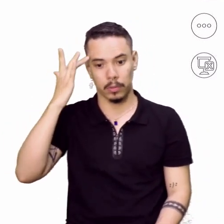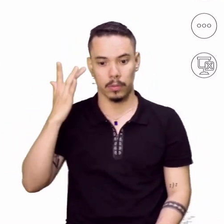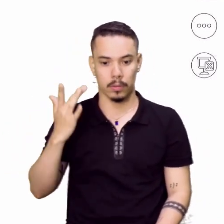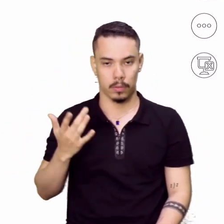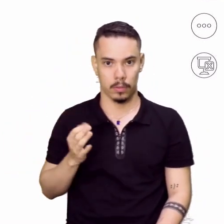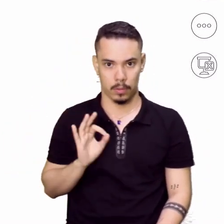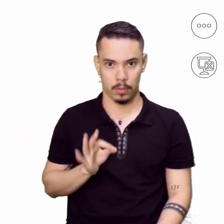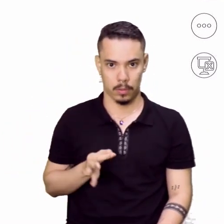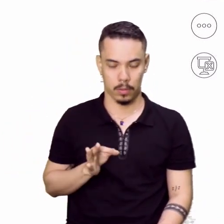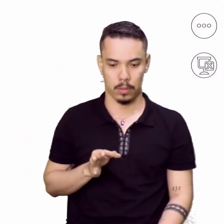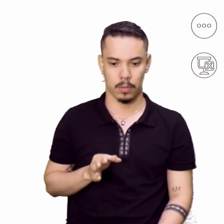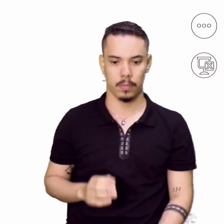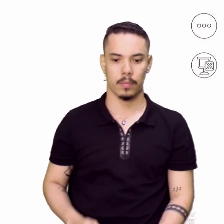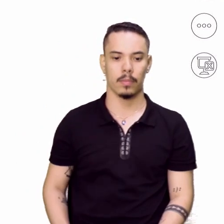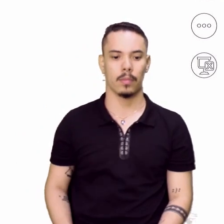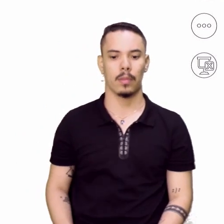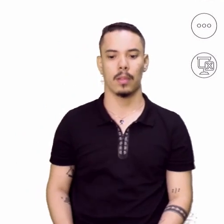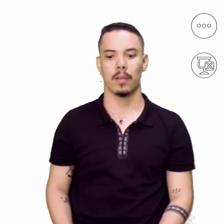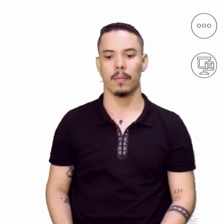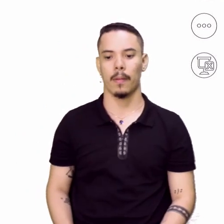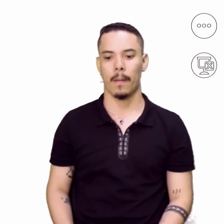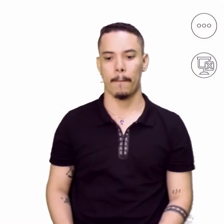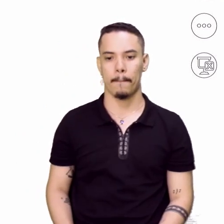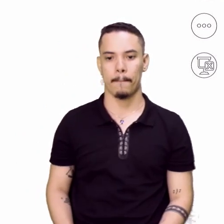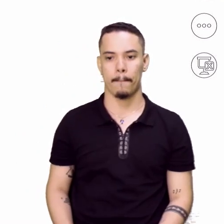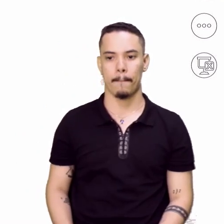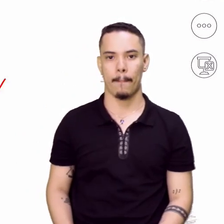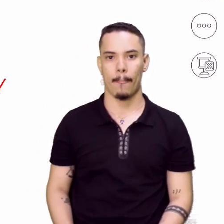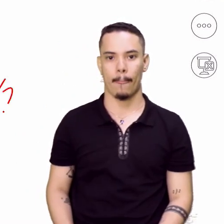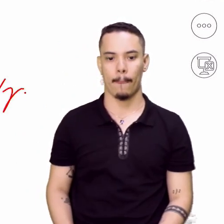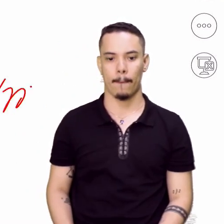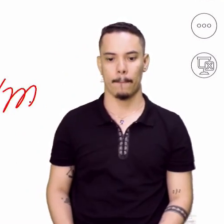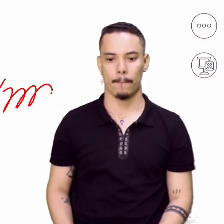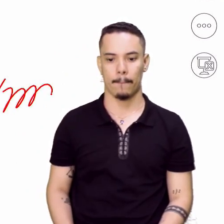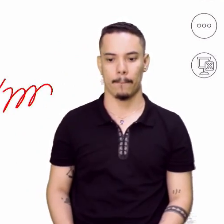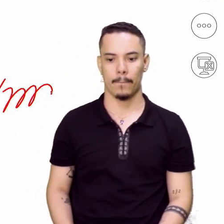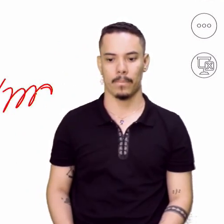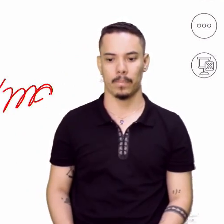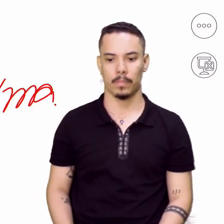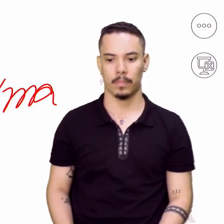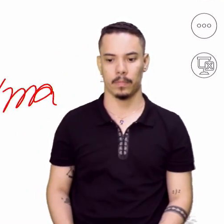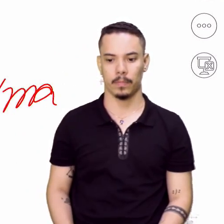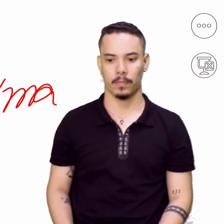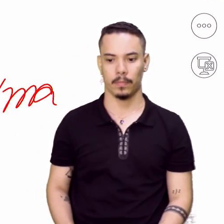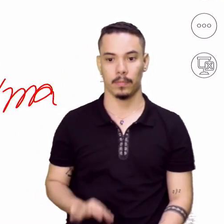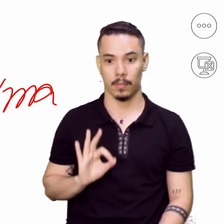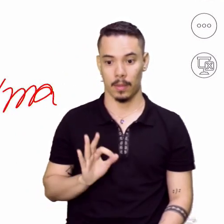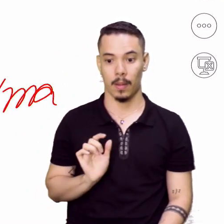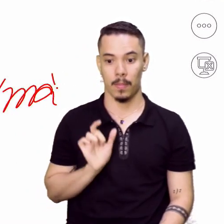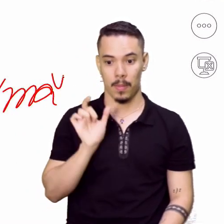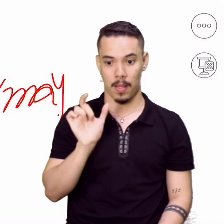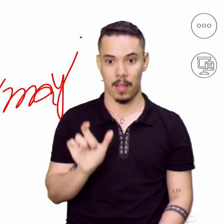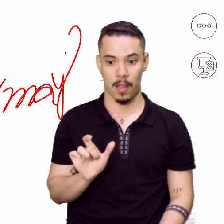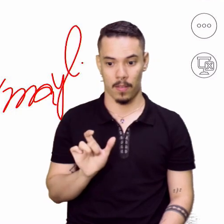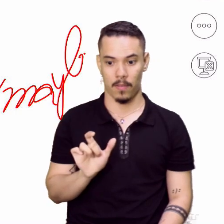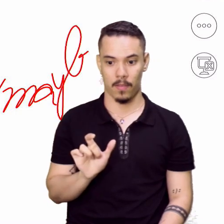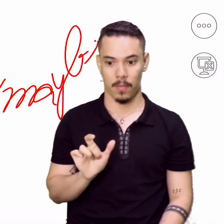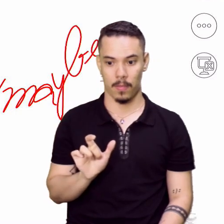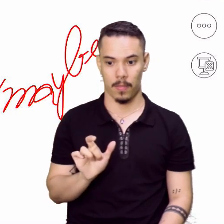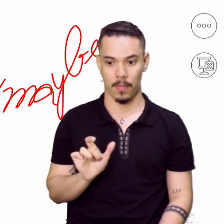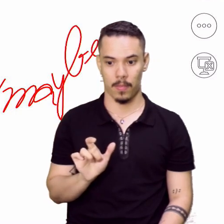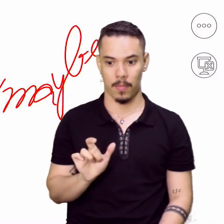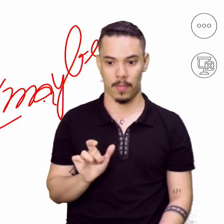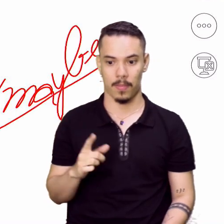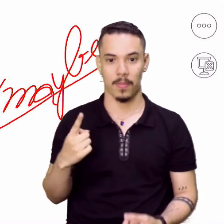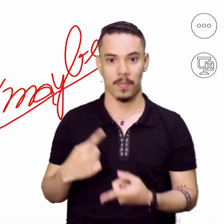tomorrow é amanhã talvez ou apenas a palavra May do qual eu prefiro Vou colocar aqui para cima